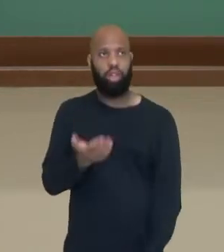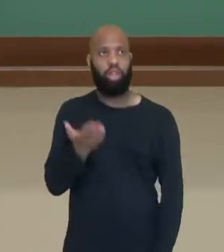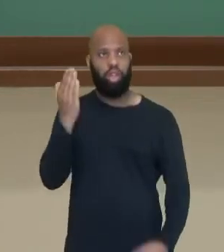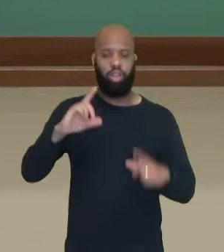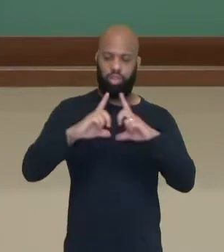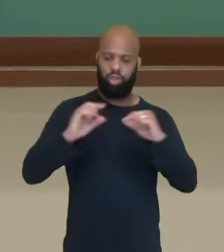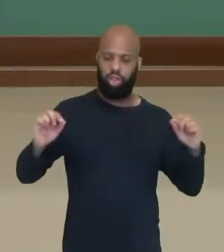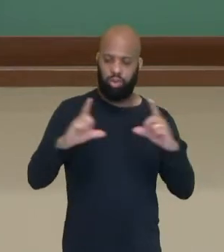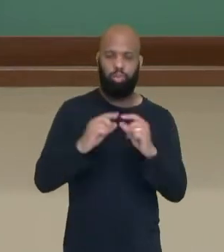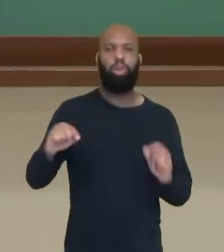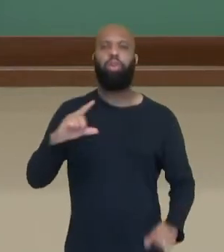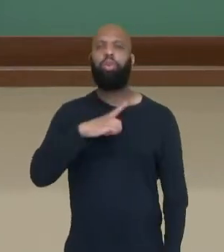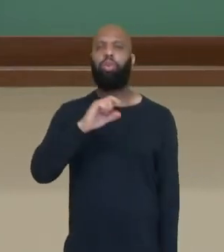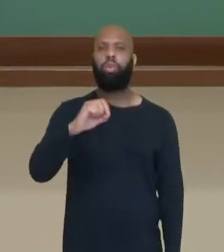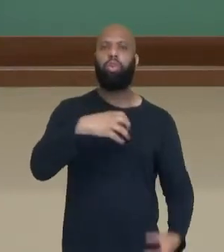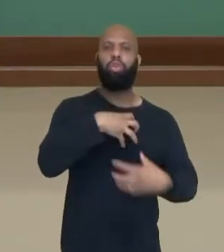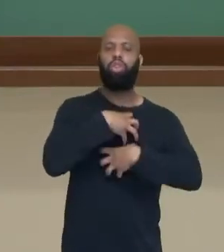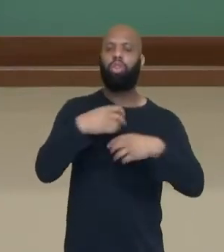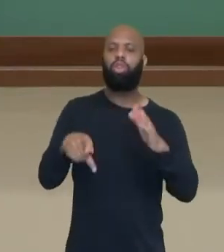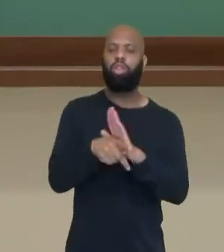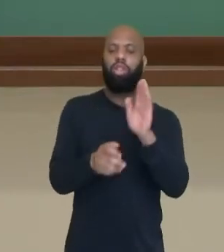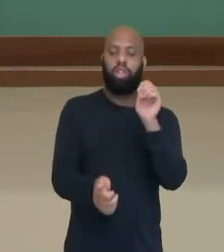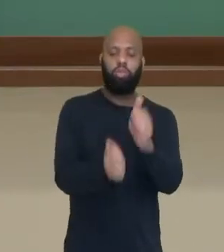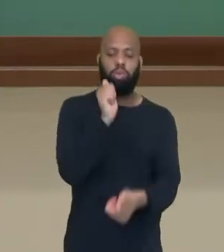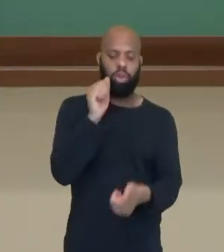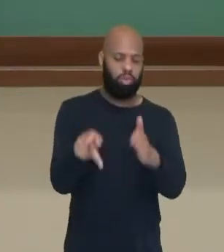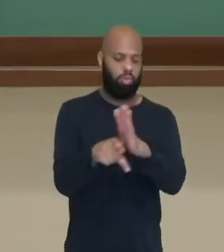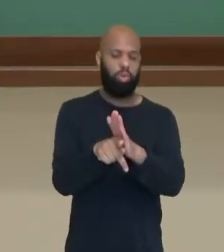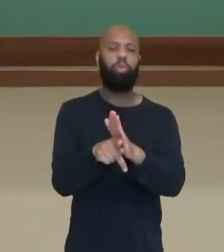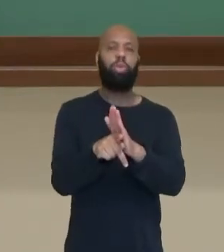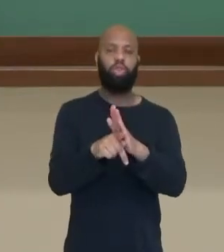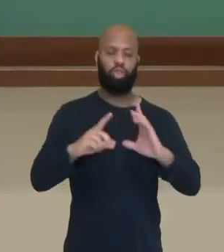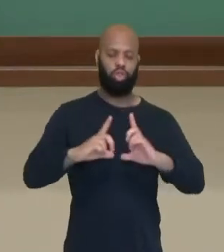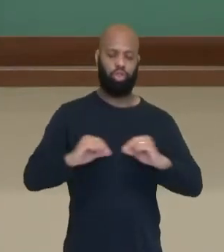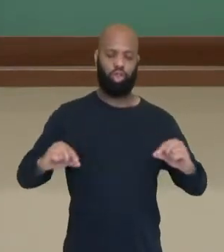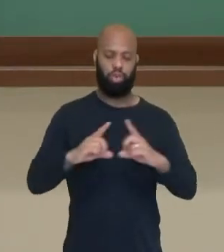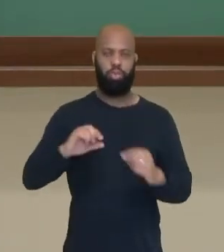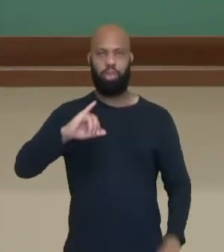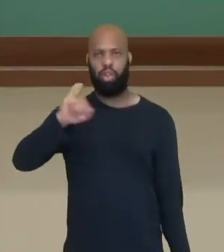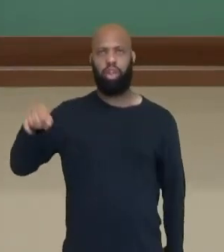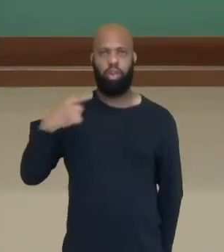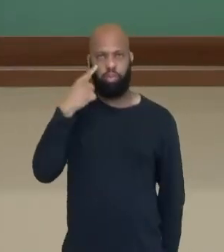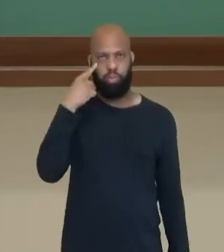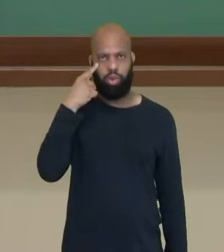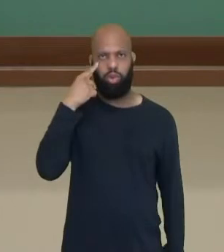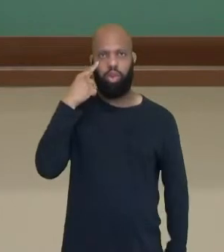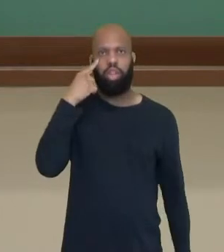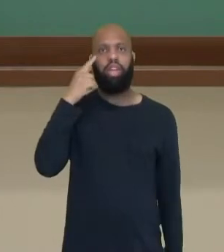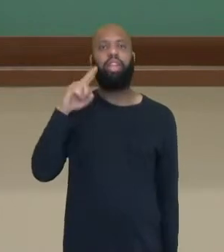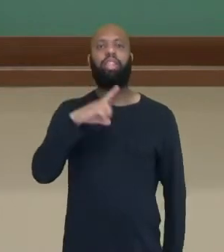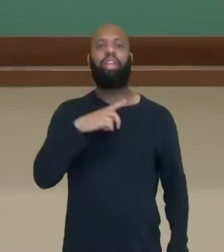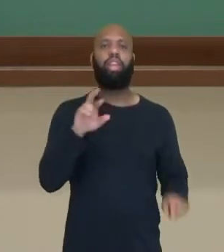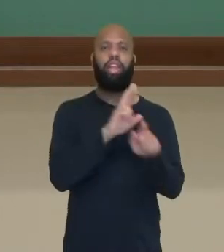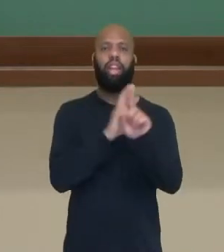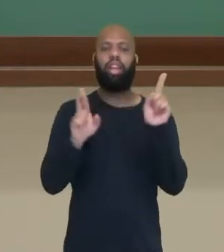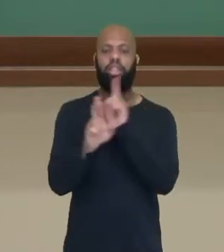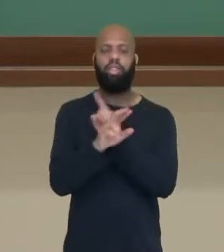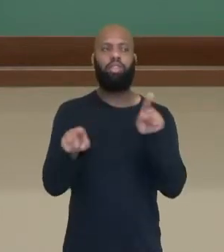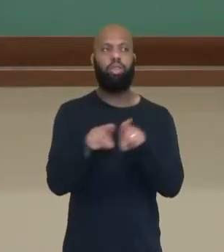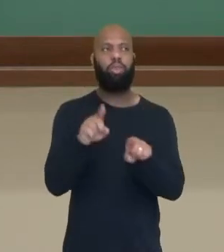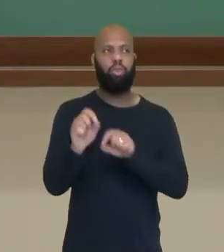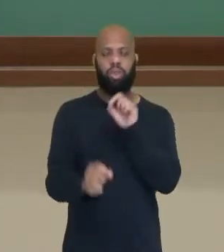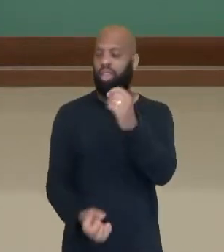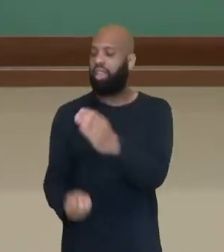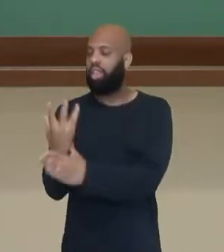que detém o status de esporte nacional do Japão. Ele está muito associado inclusive com a criação, com a origem do